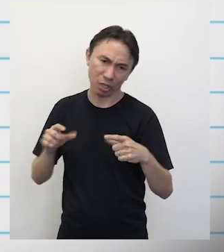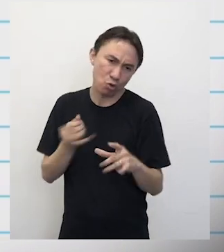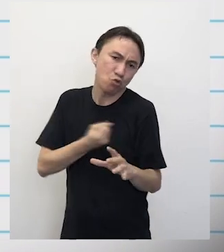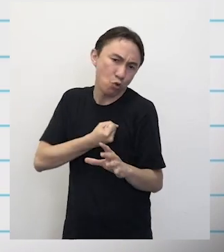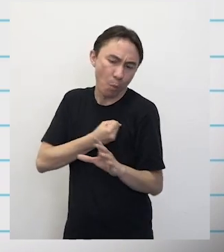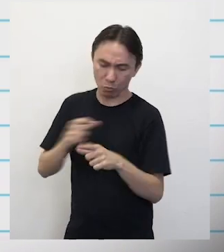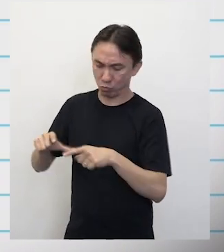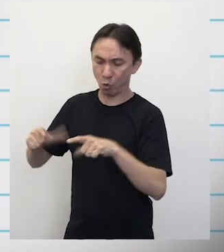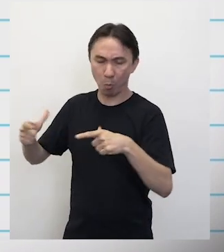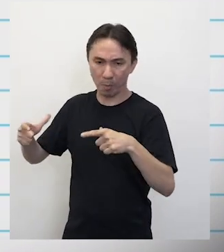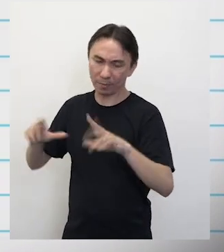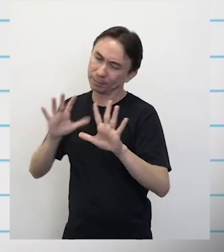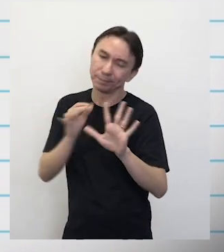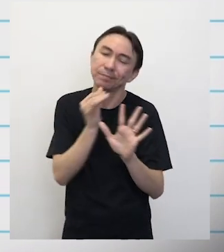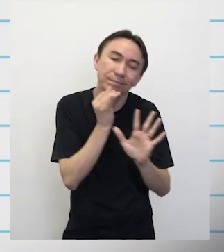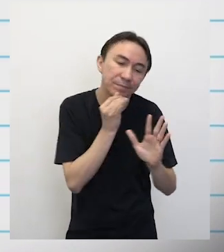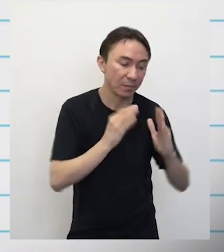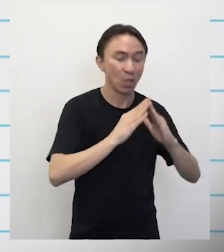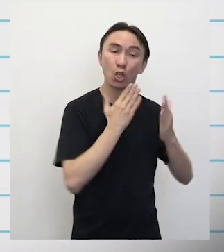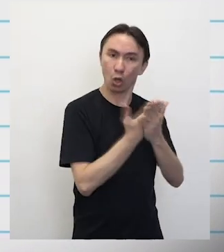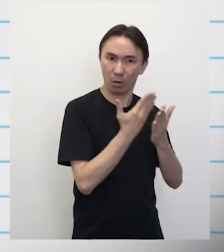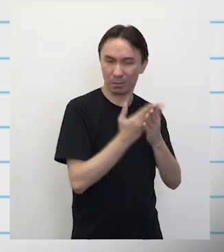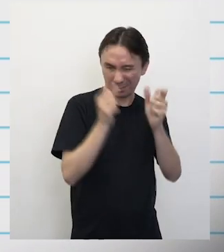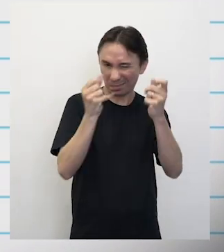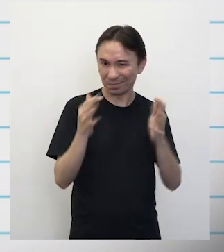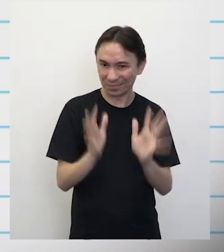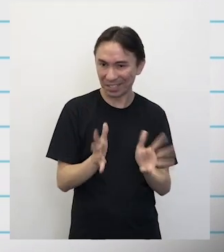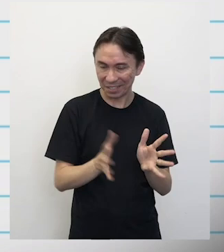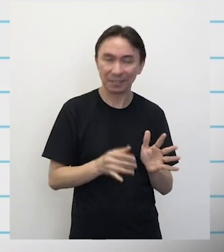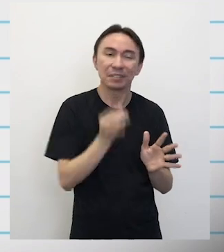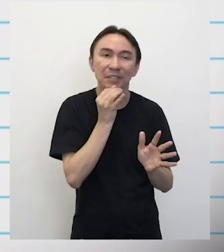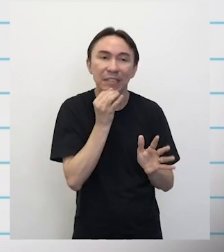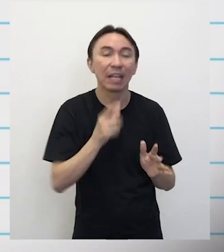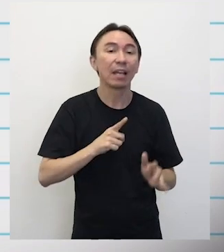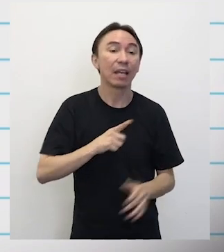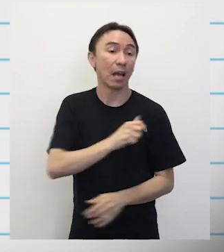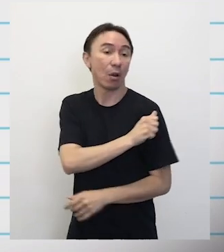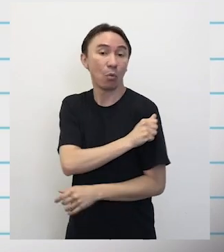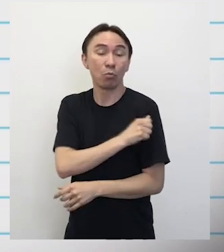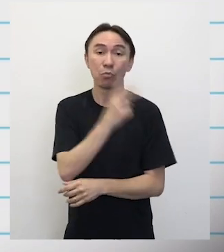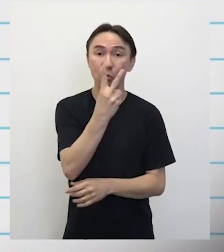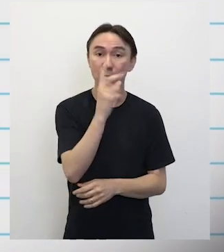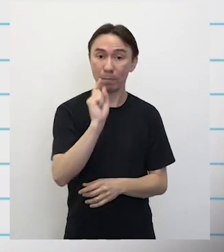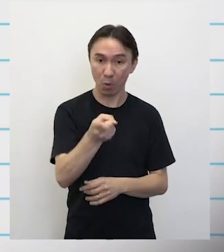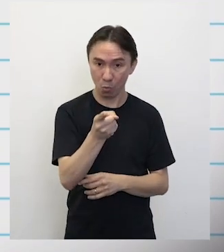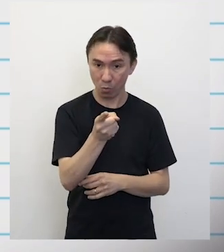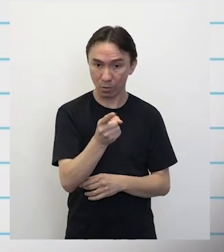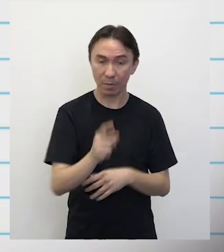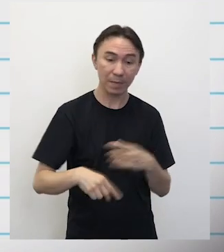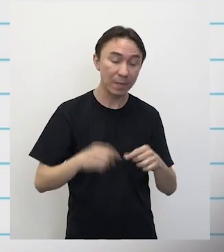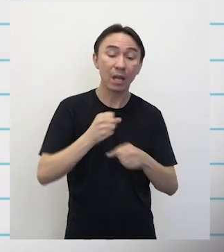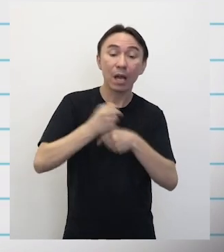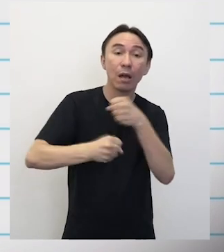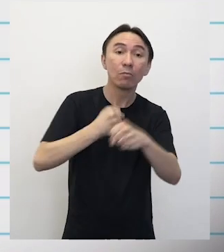exemplo, vamos pegar a escola de que falamos anteriormente e supor que ela tinha 2.000 estudantes em um ano, e no ano seguinte esse número dobrou. Portanto, houve